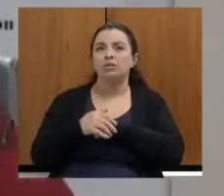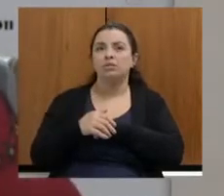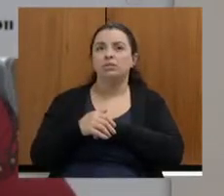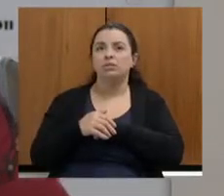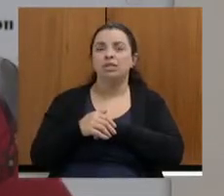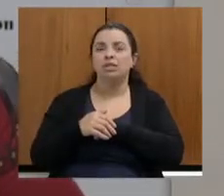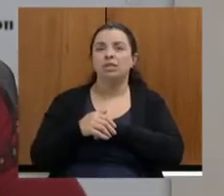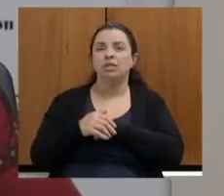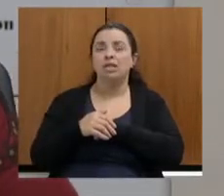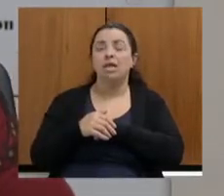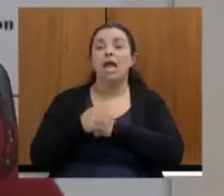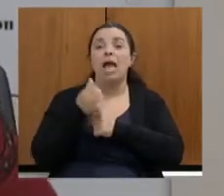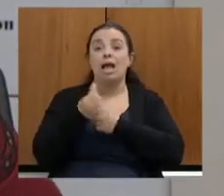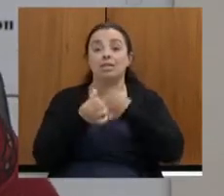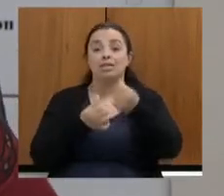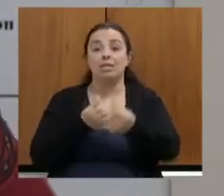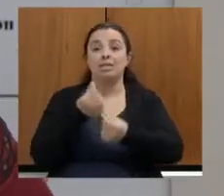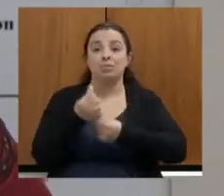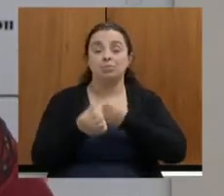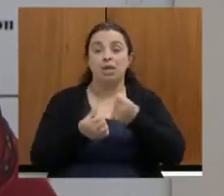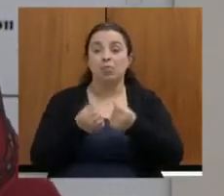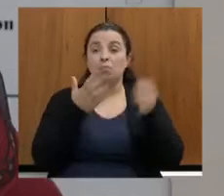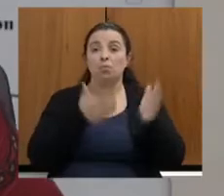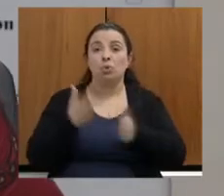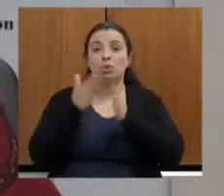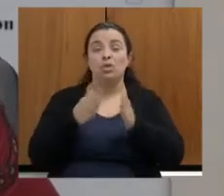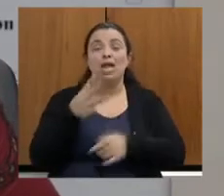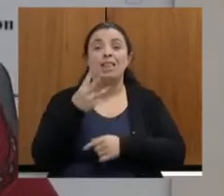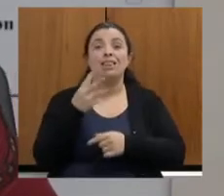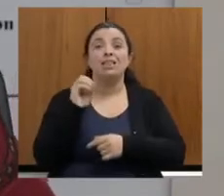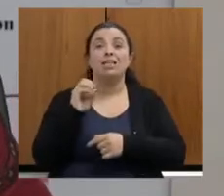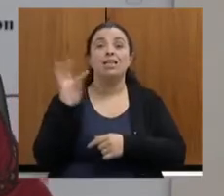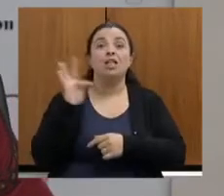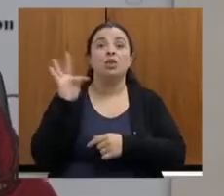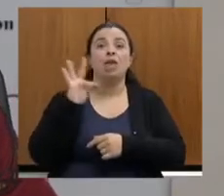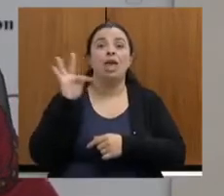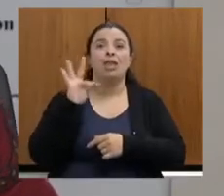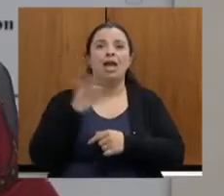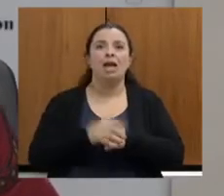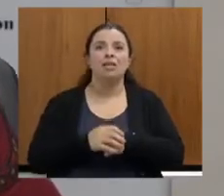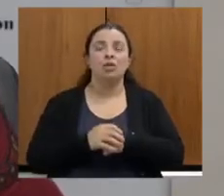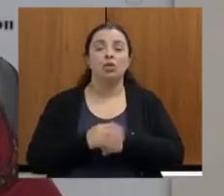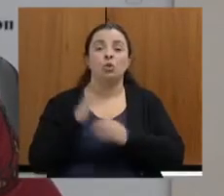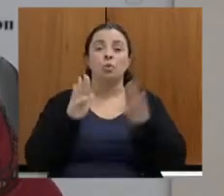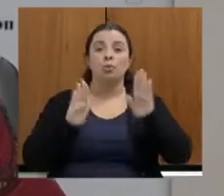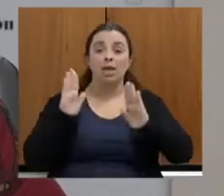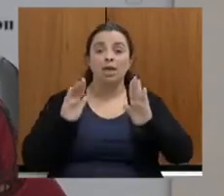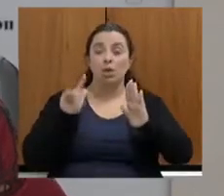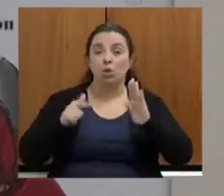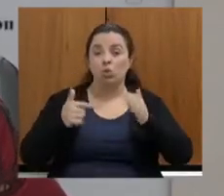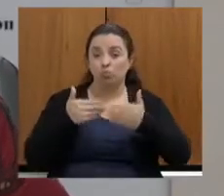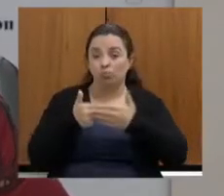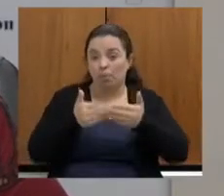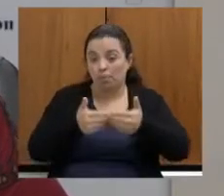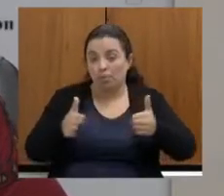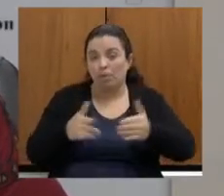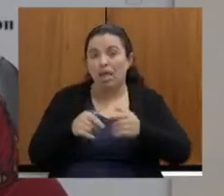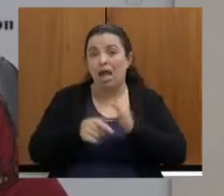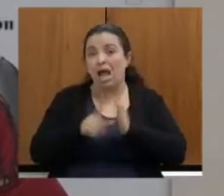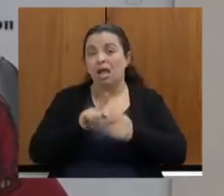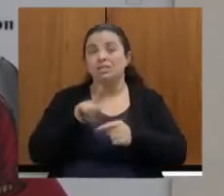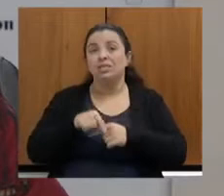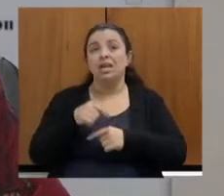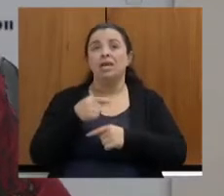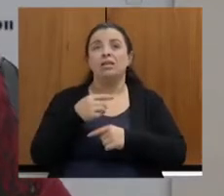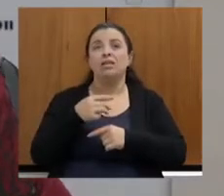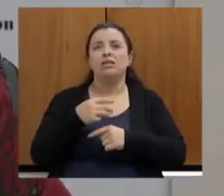Goiabal a cada safra de seis meses ele produzir 30 toneladas e na época do rompimento quilo de goiaba mais barato era uma duro para doce mas ela